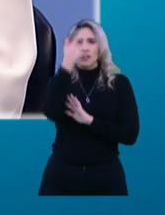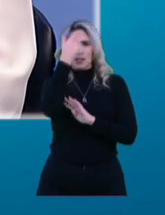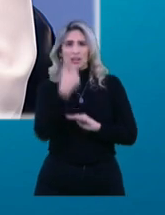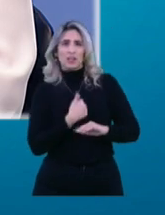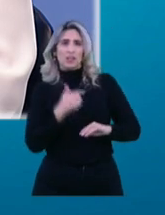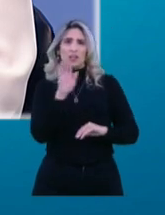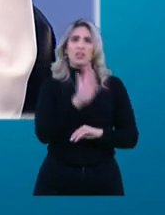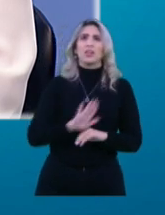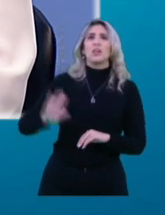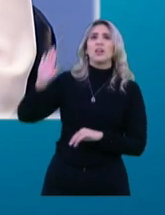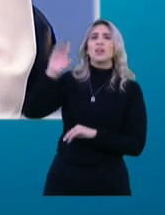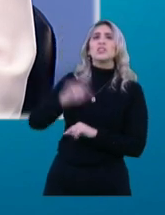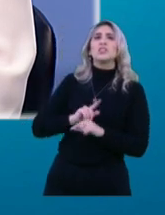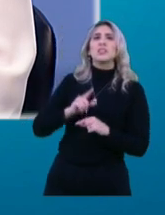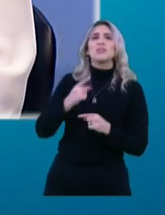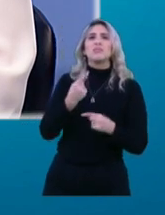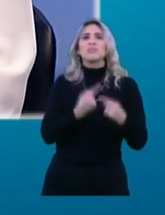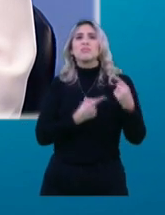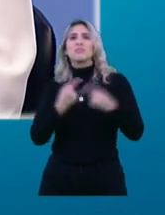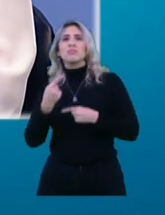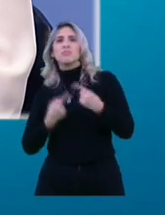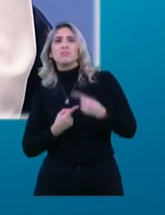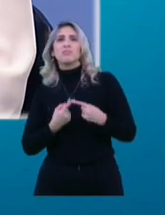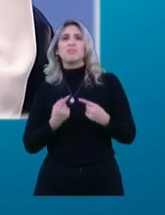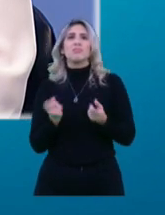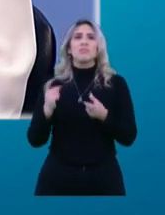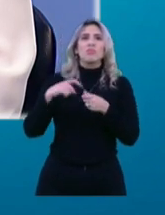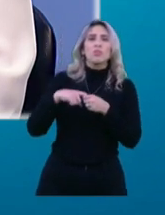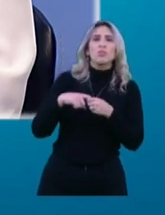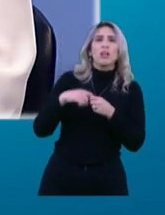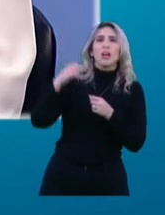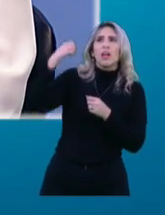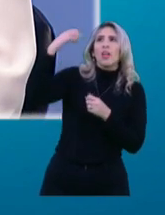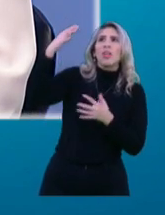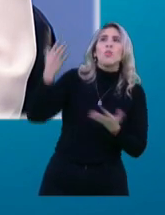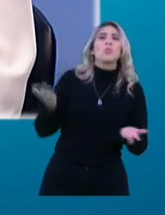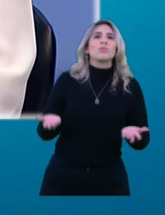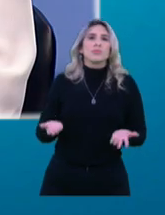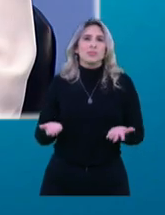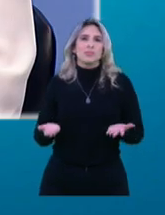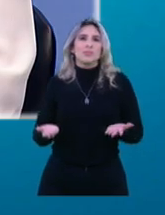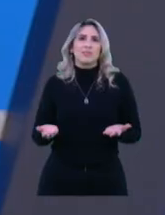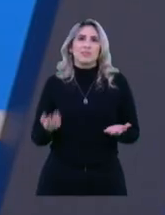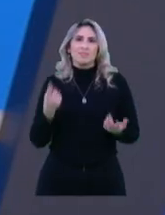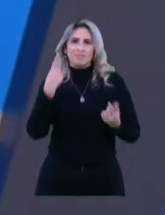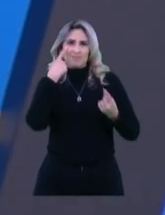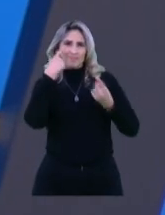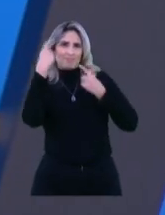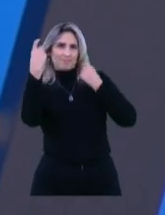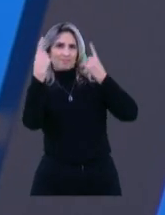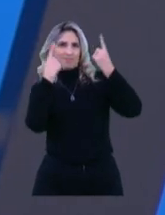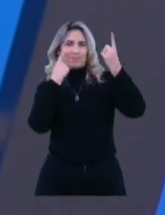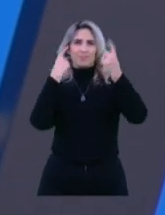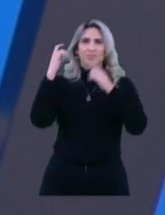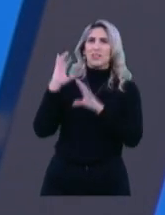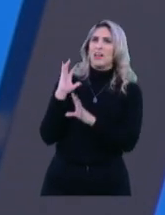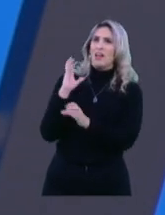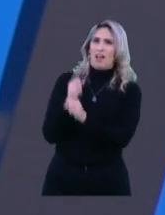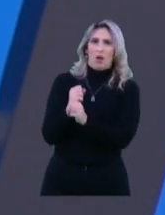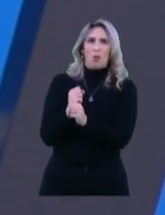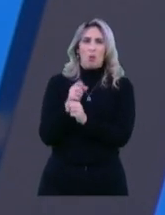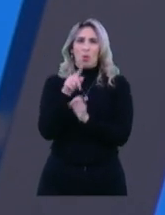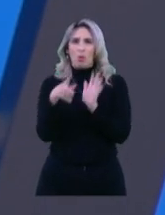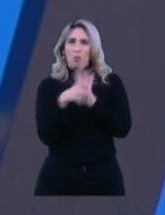sou candidato, sou político, tinha alguma notícia de quando ia voltar a luz. Então, querer colocar a ideia de cálculo